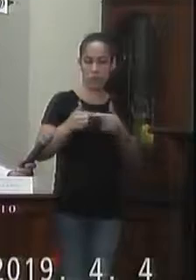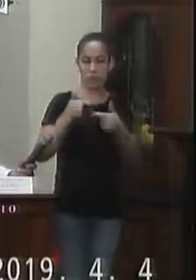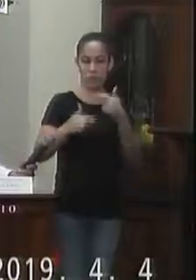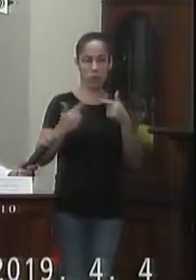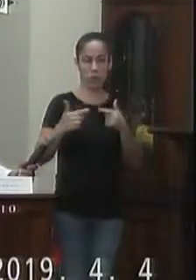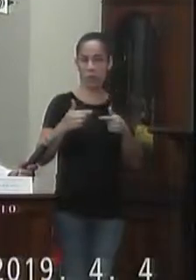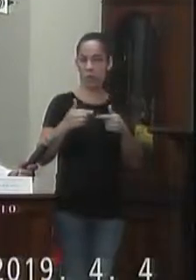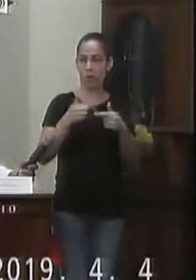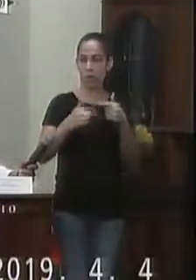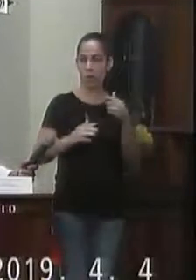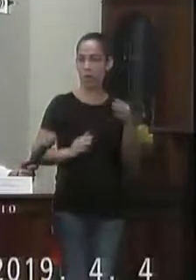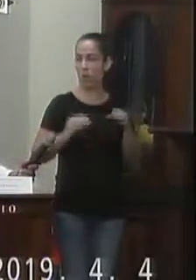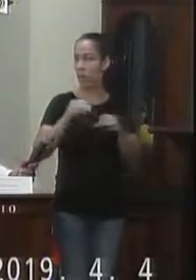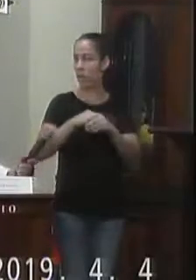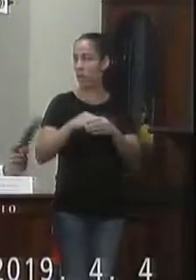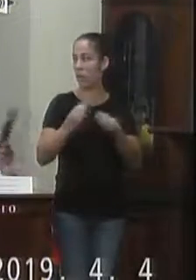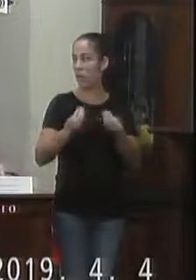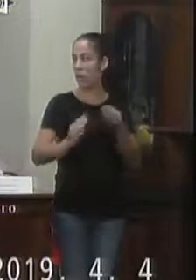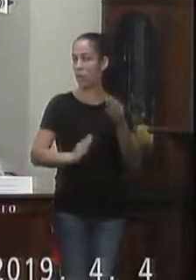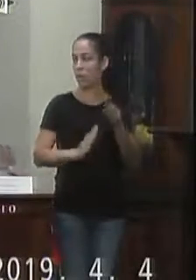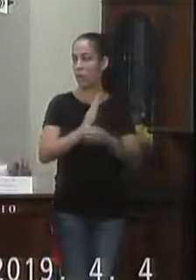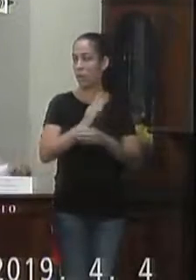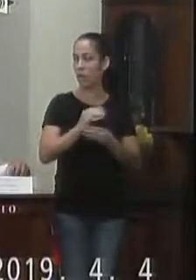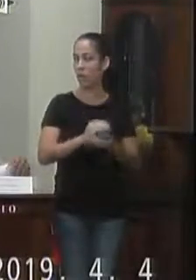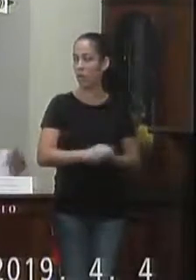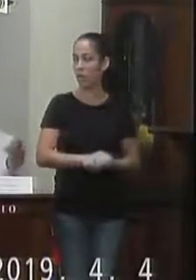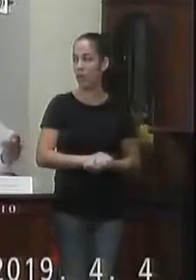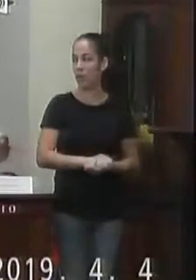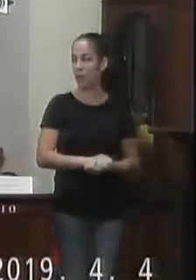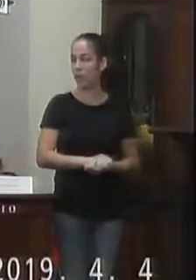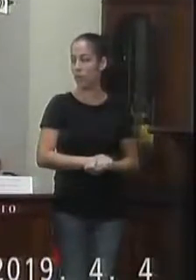queira discutir, em votação. Aprovado.